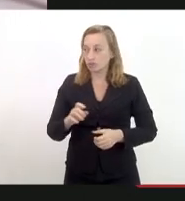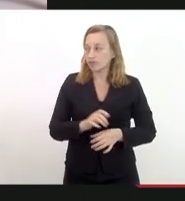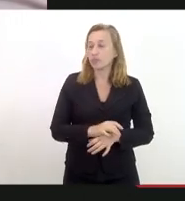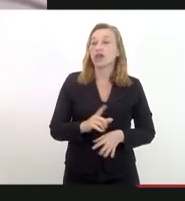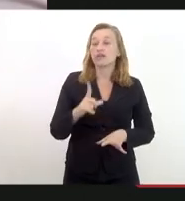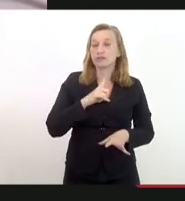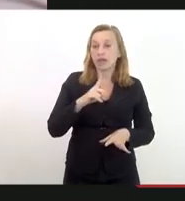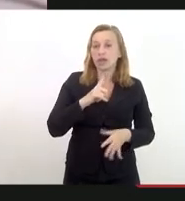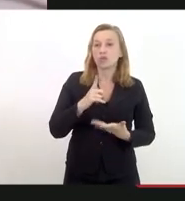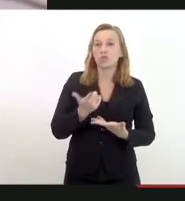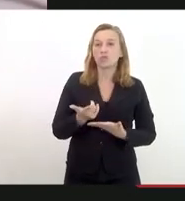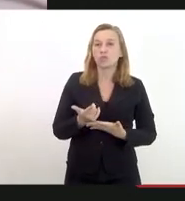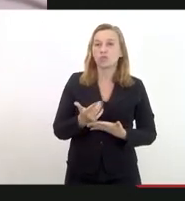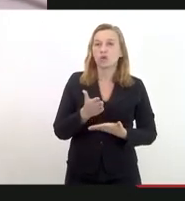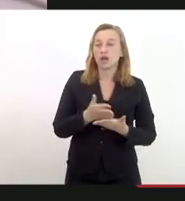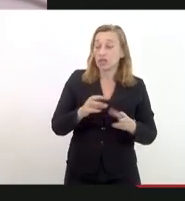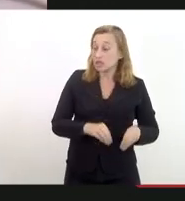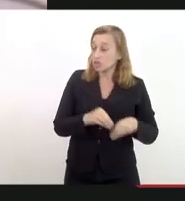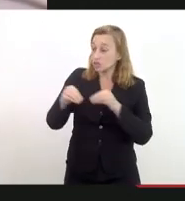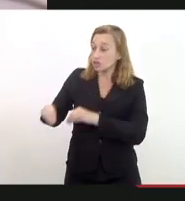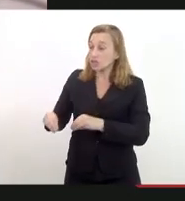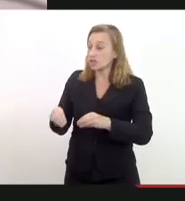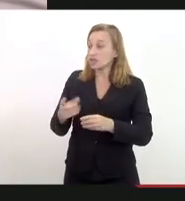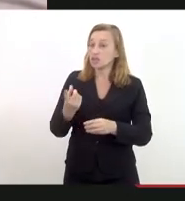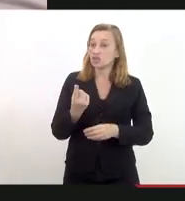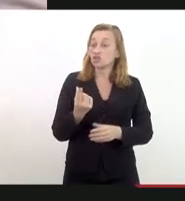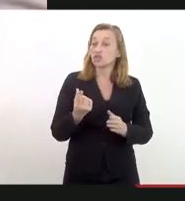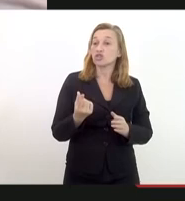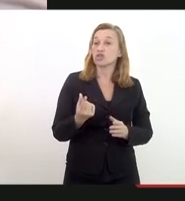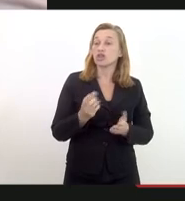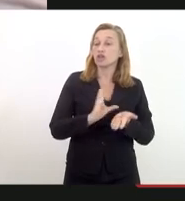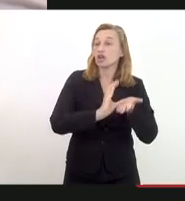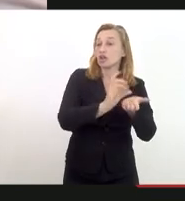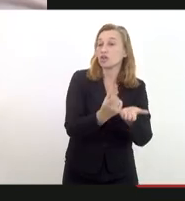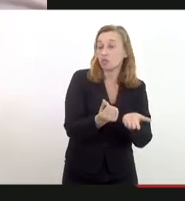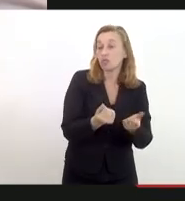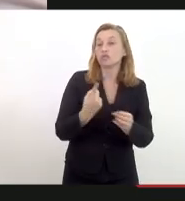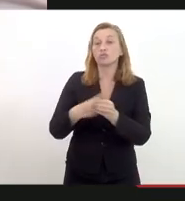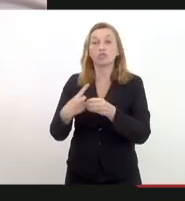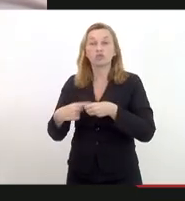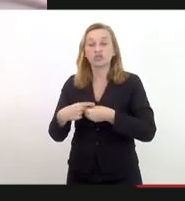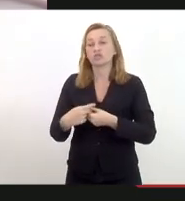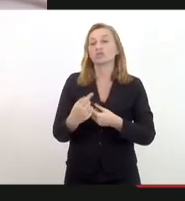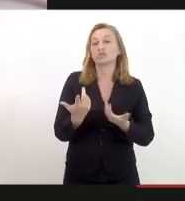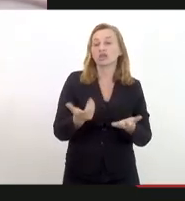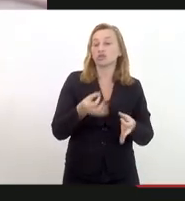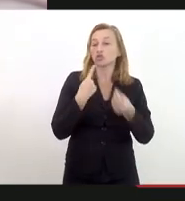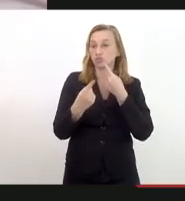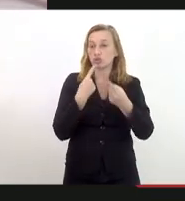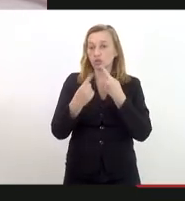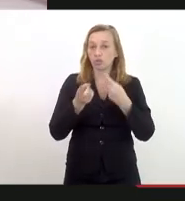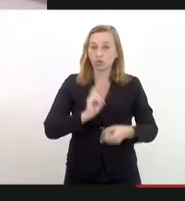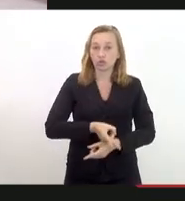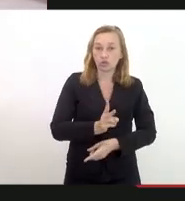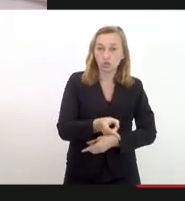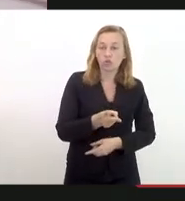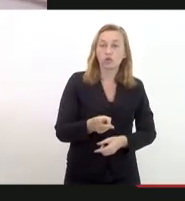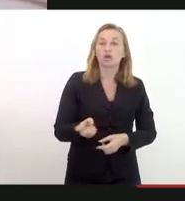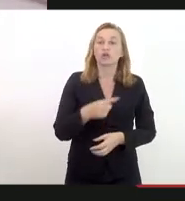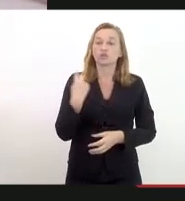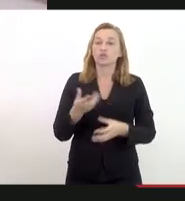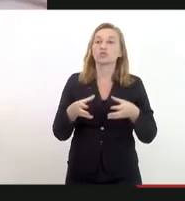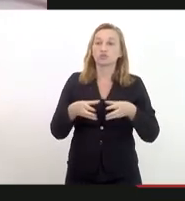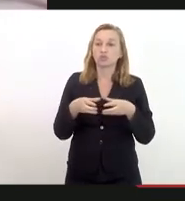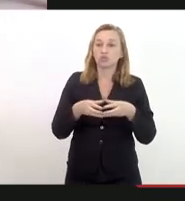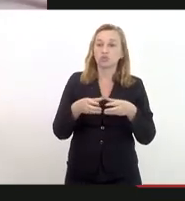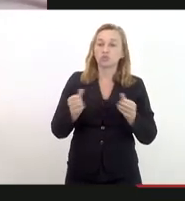tem uma parte que é a transferência de recursos para os municípios, que essa discussão também está sendo feita pela nossa equipe com